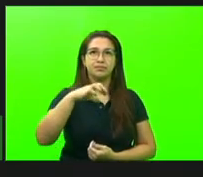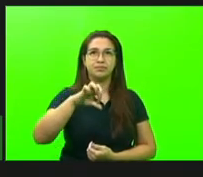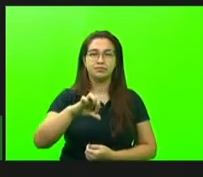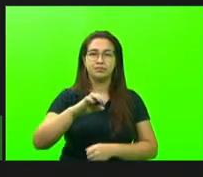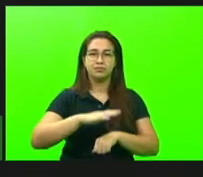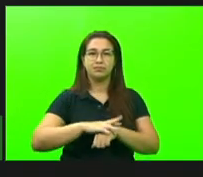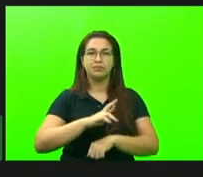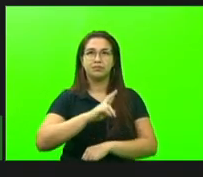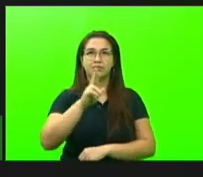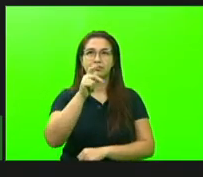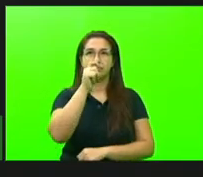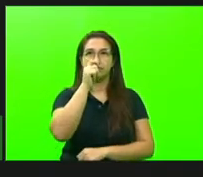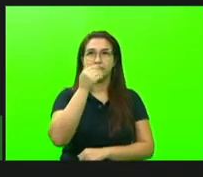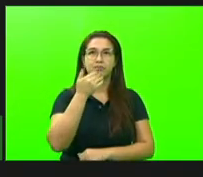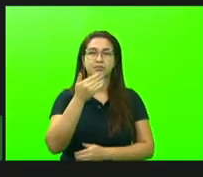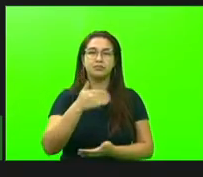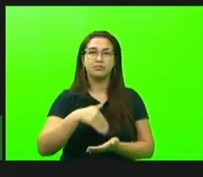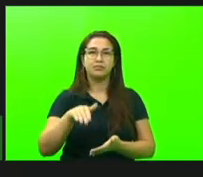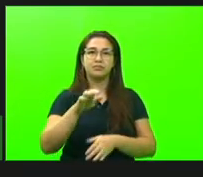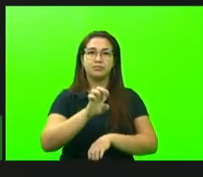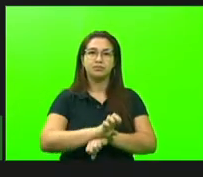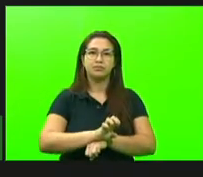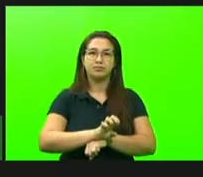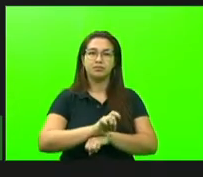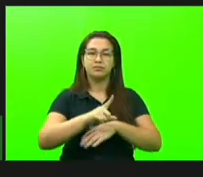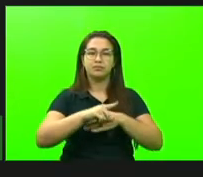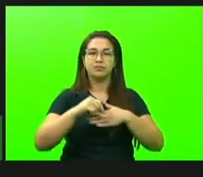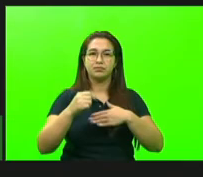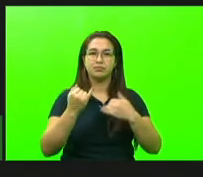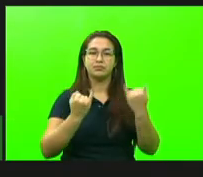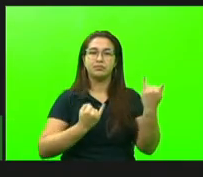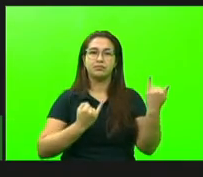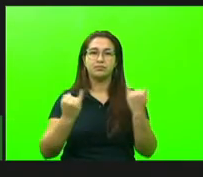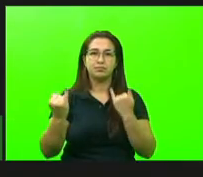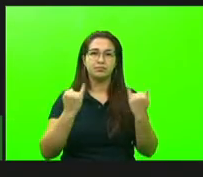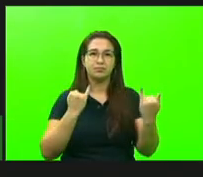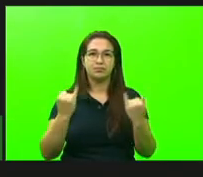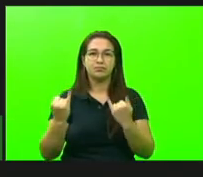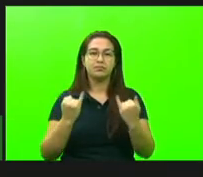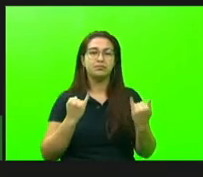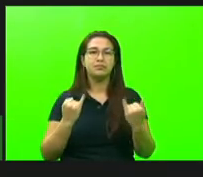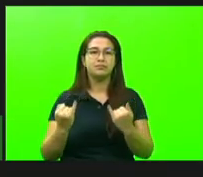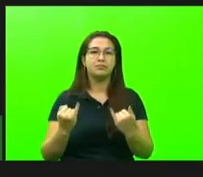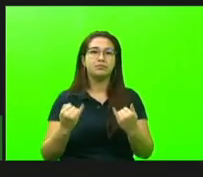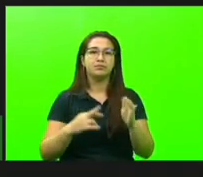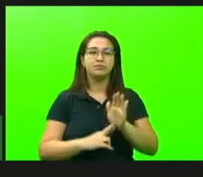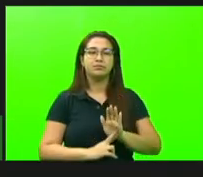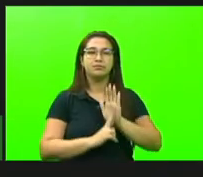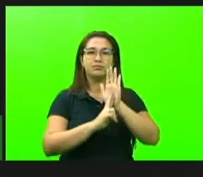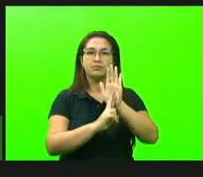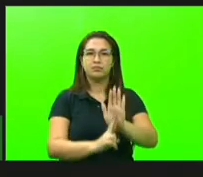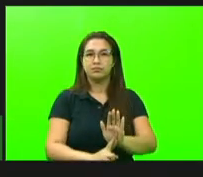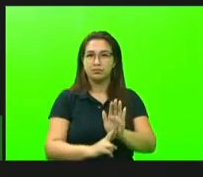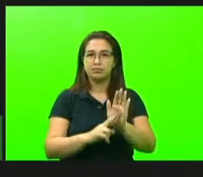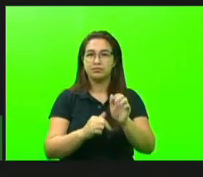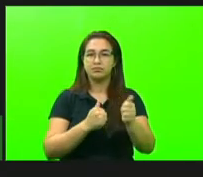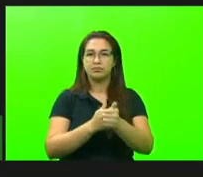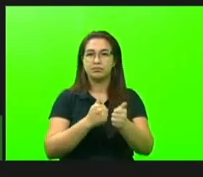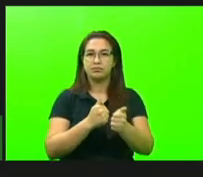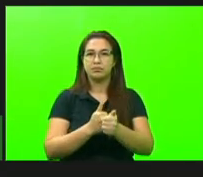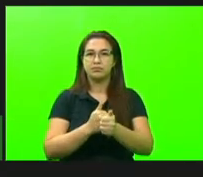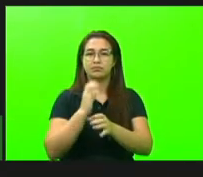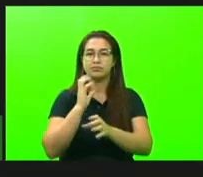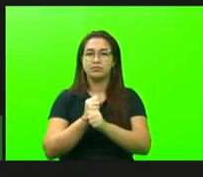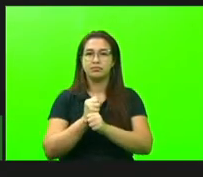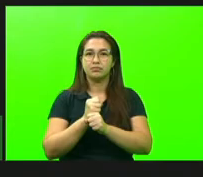Amin, solicitando ao secretário de Estado da Casa Civil informações acerca da representação no Tribunal de Contas da União